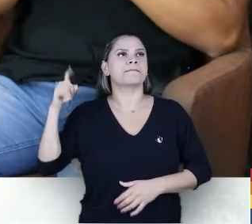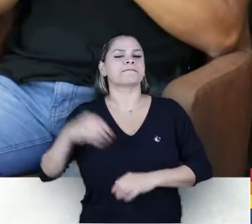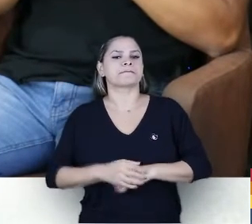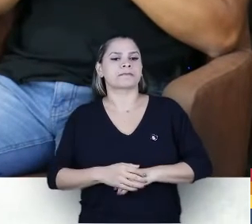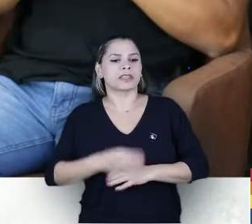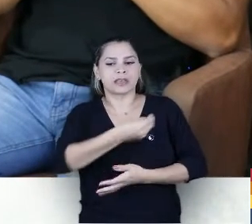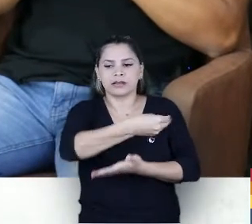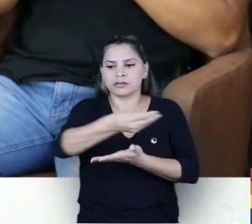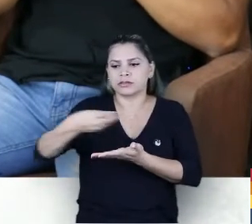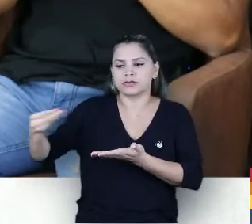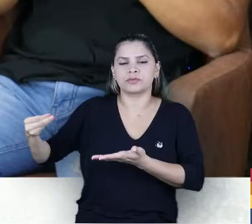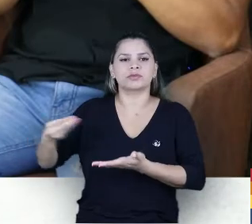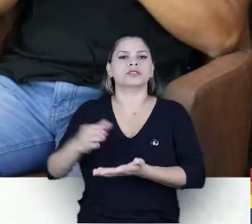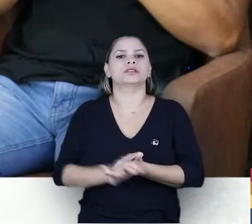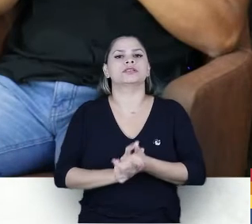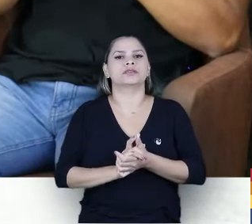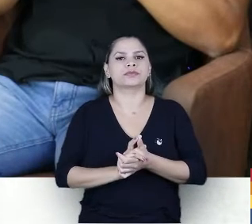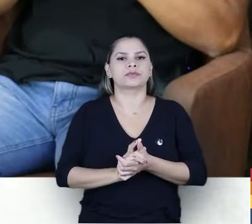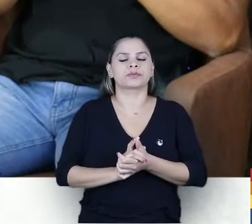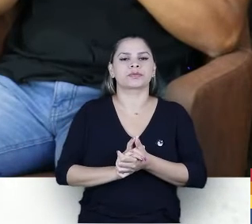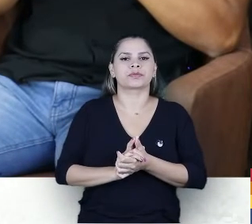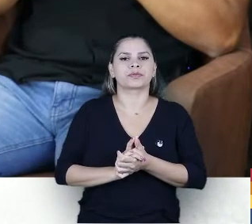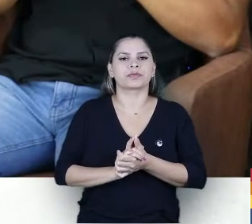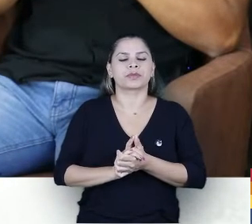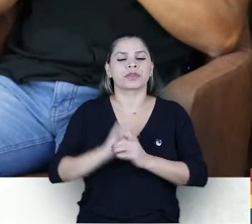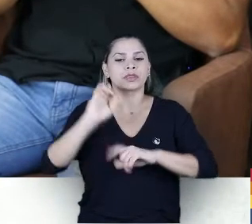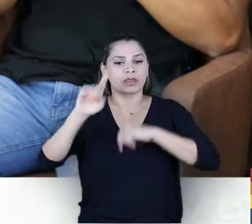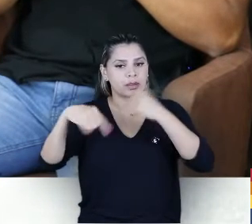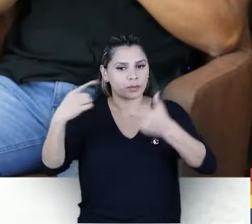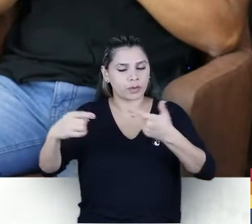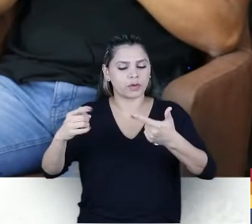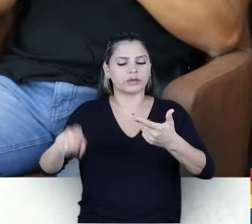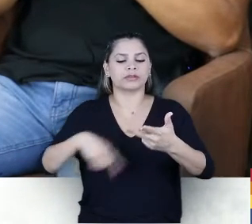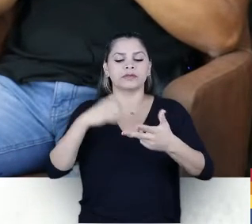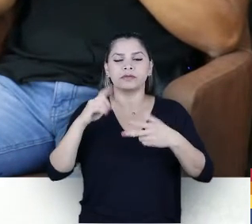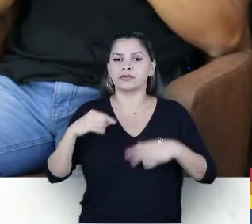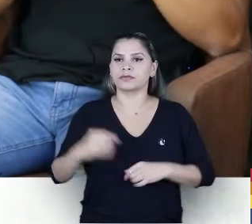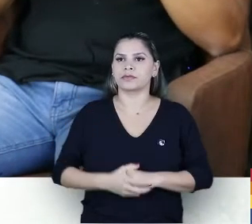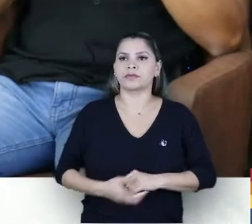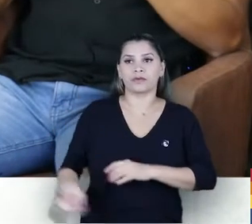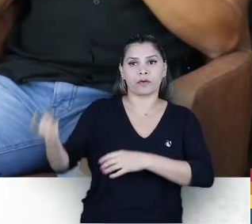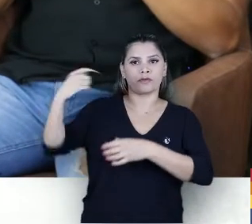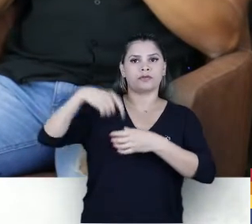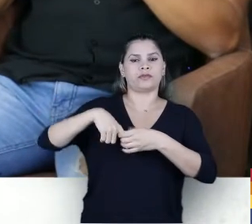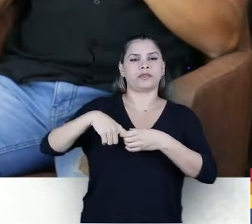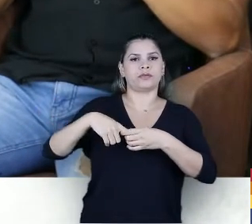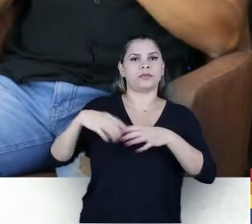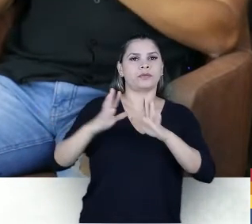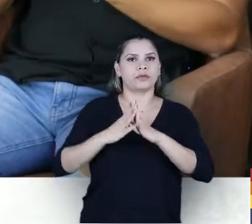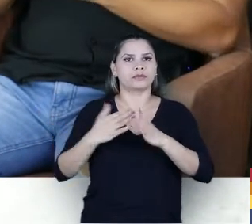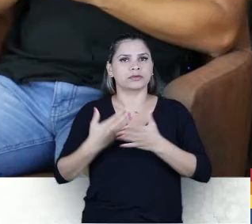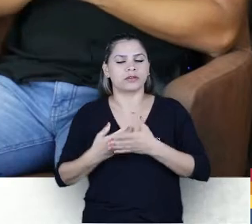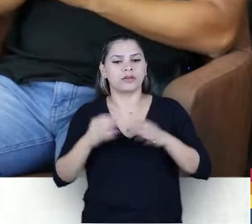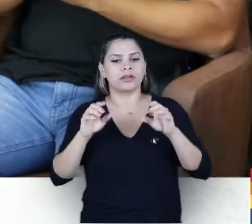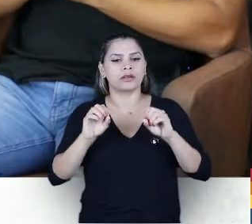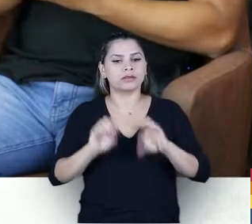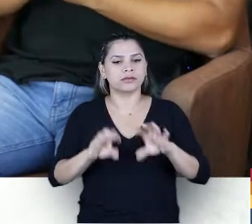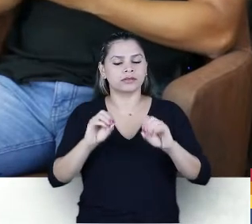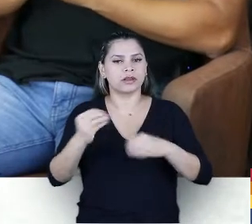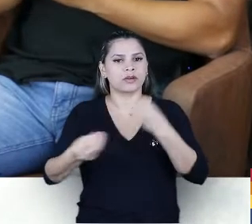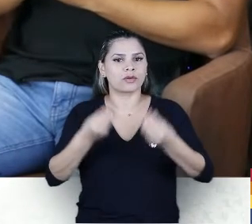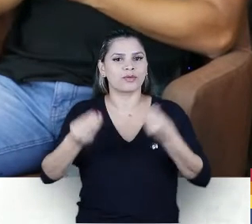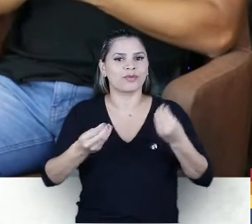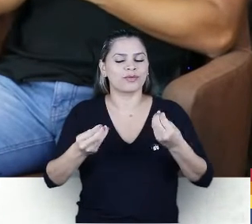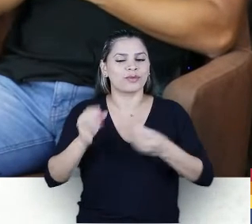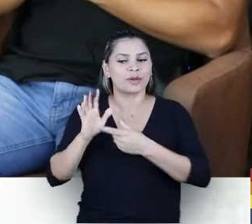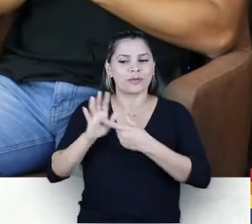distribuir as informações na cidade, a gente teve um terceiro momento. A gente